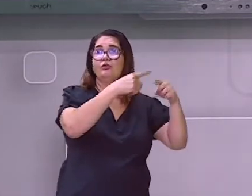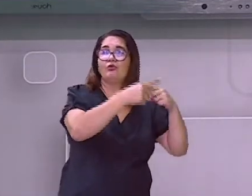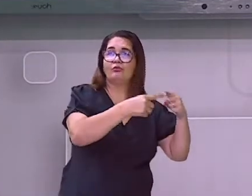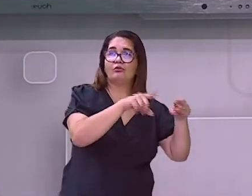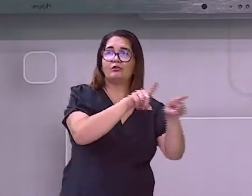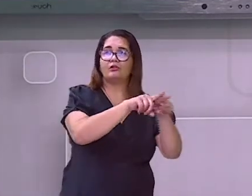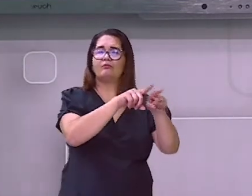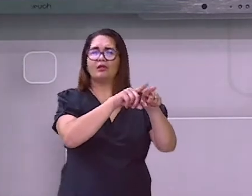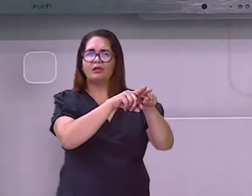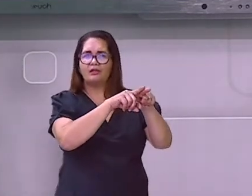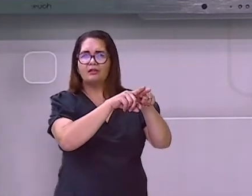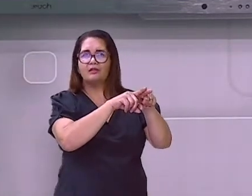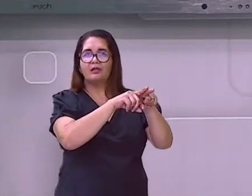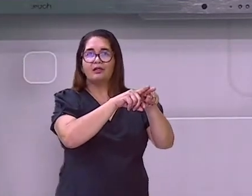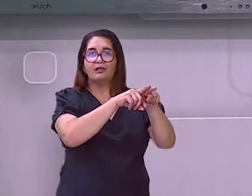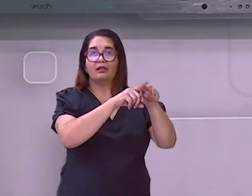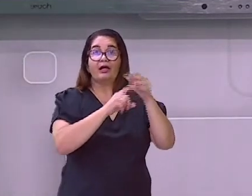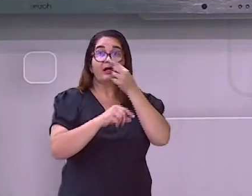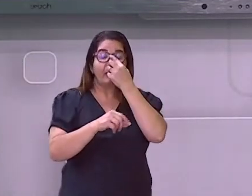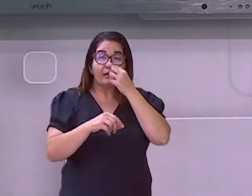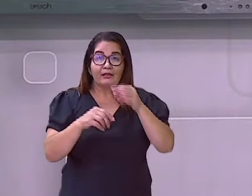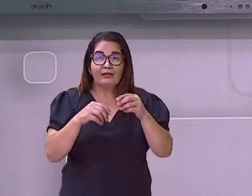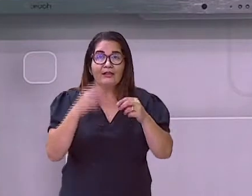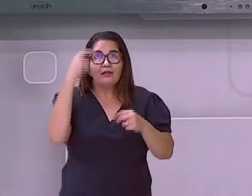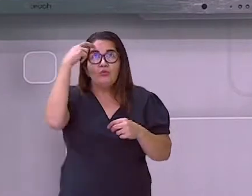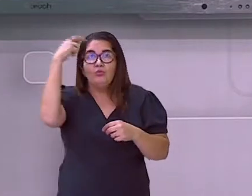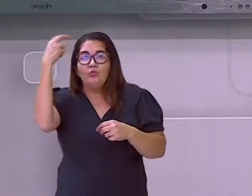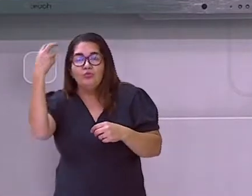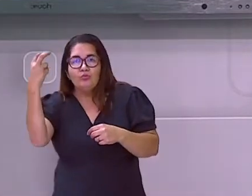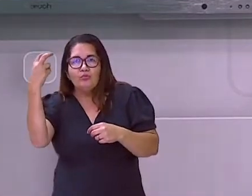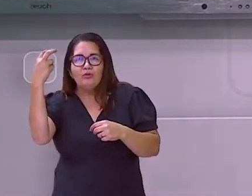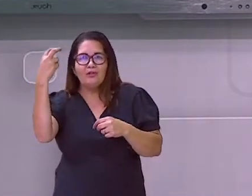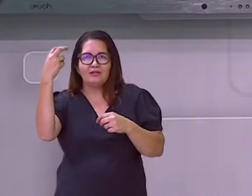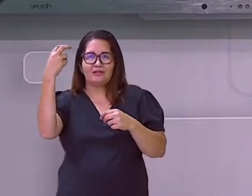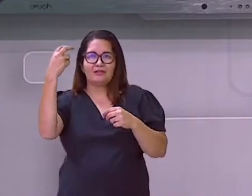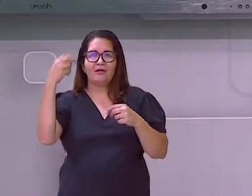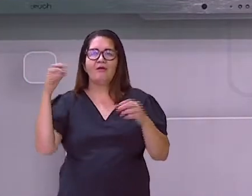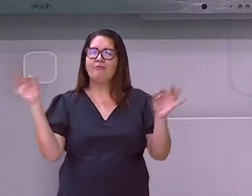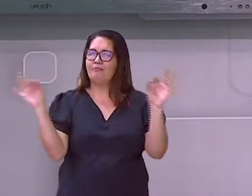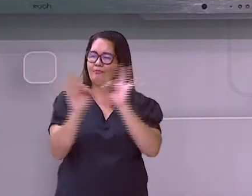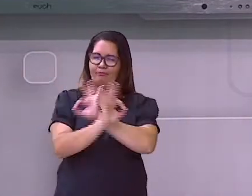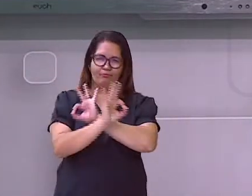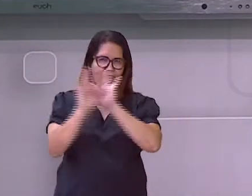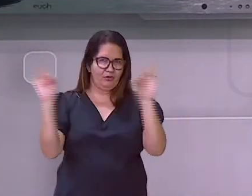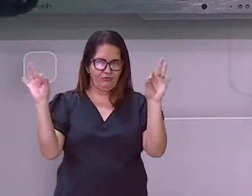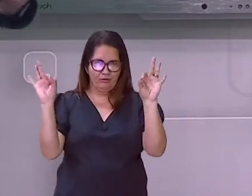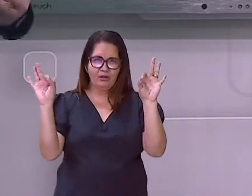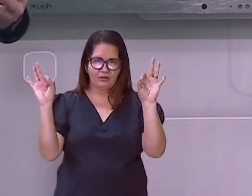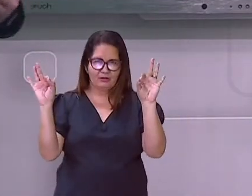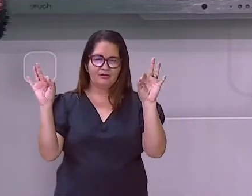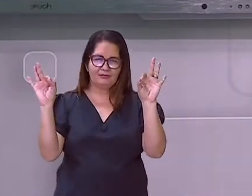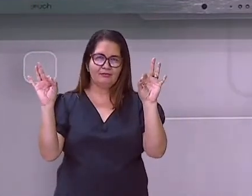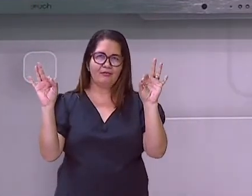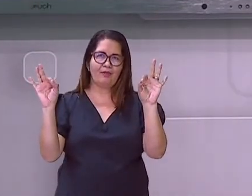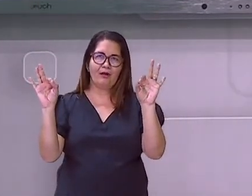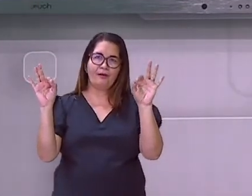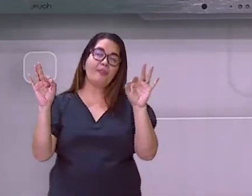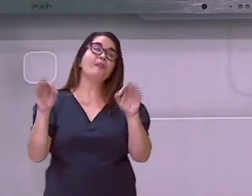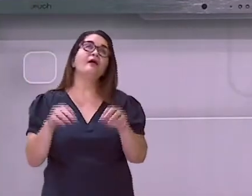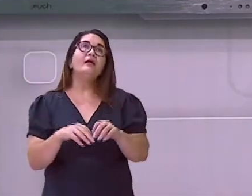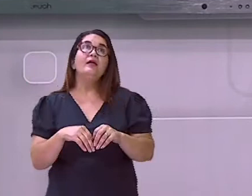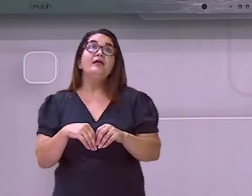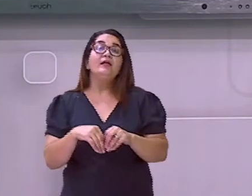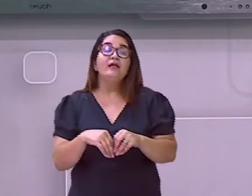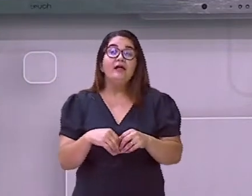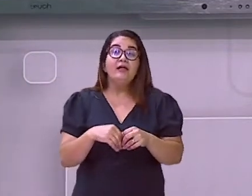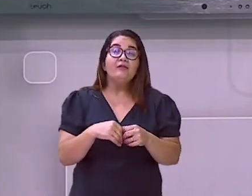uma cultura fantástica. Você vai conhecer coisas realmente